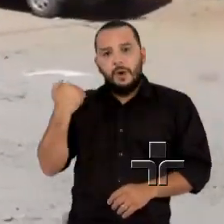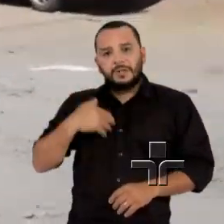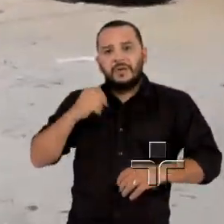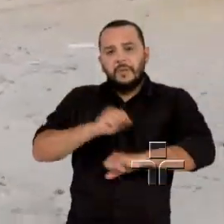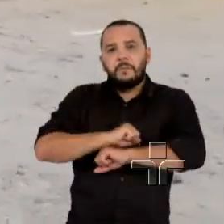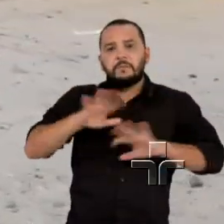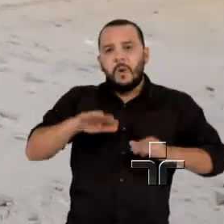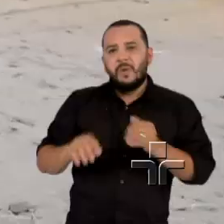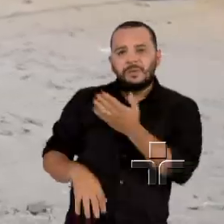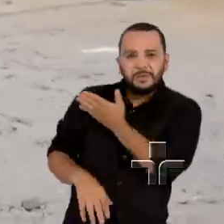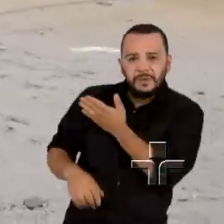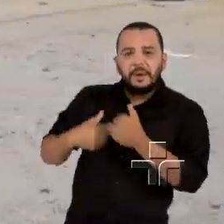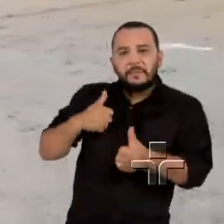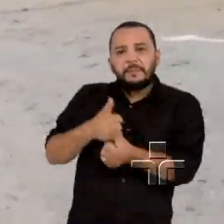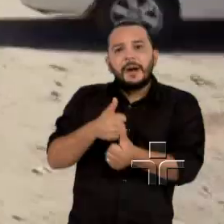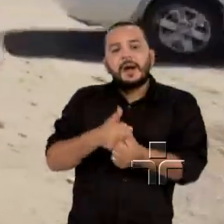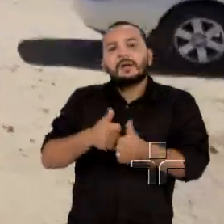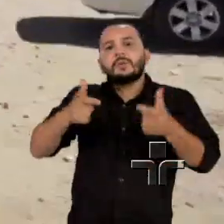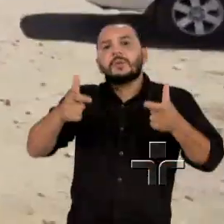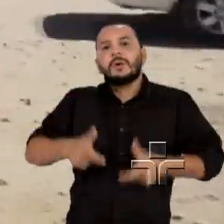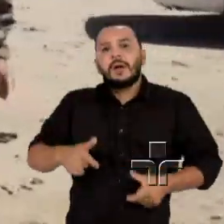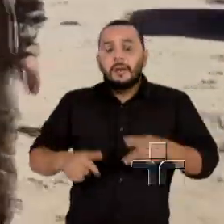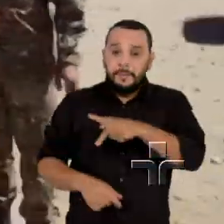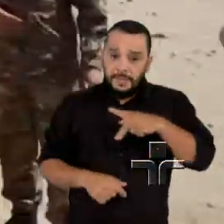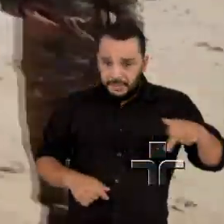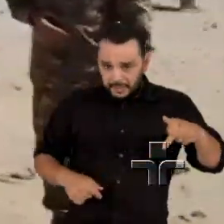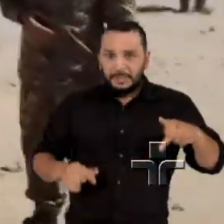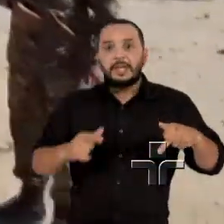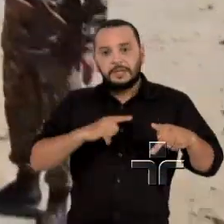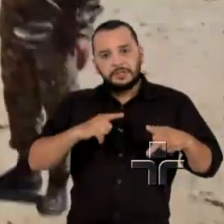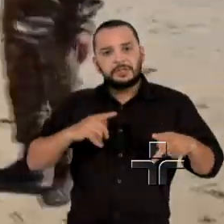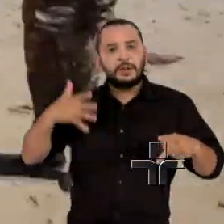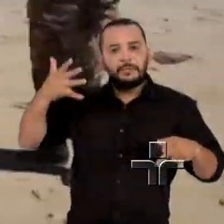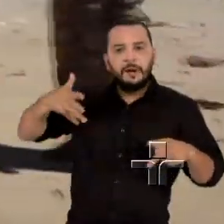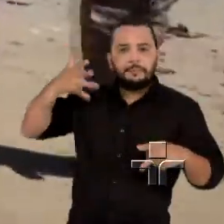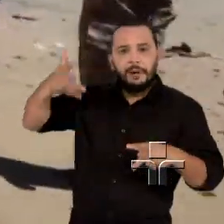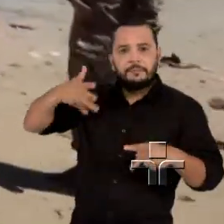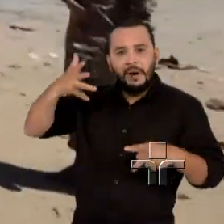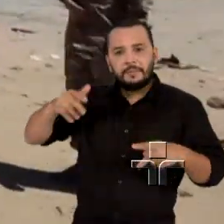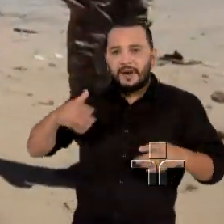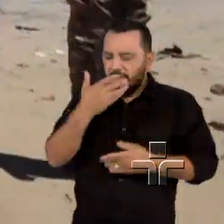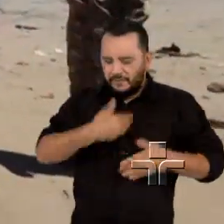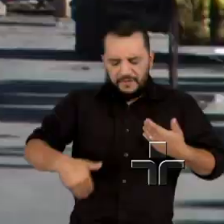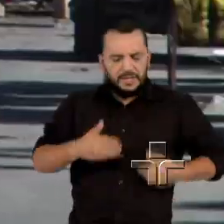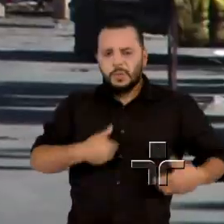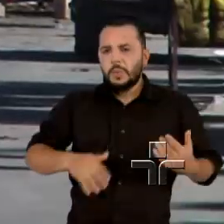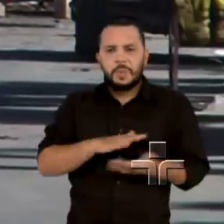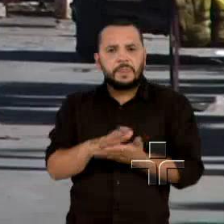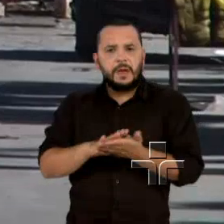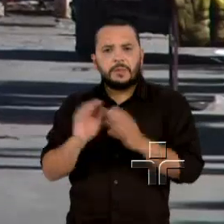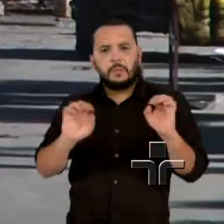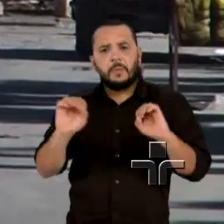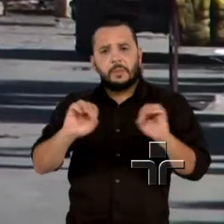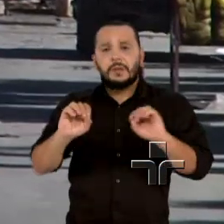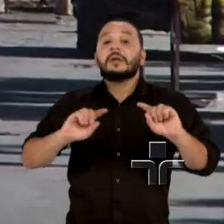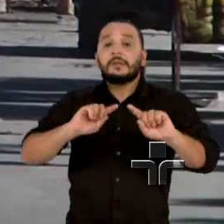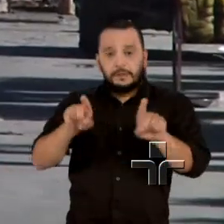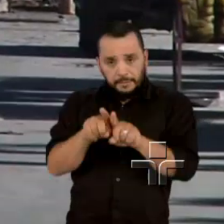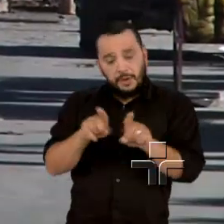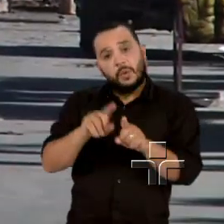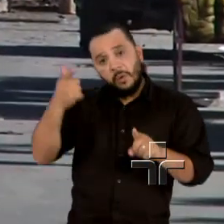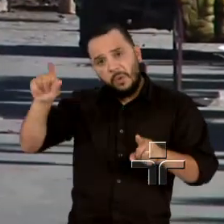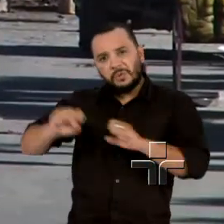do local onde o presidente Ashraf Ghani fazia um comício. Ele não se feriu. Quase ao mesmo tempo, um outro